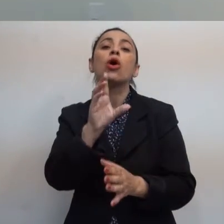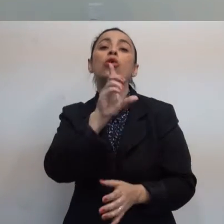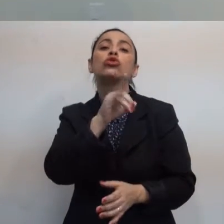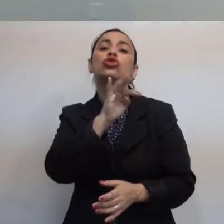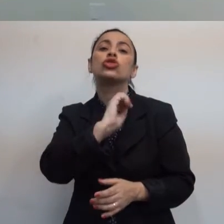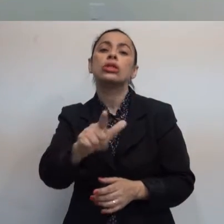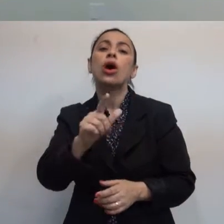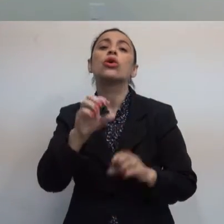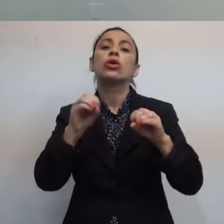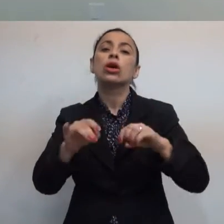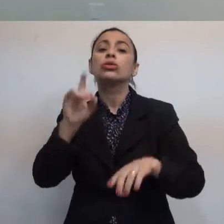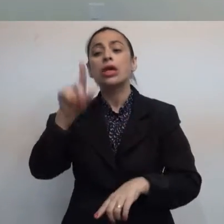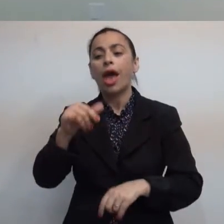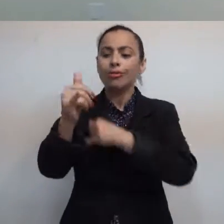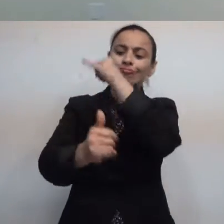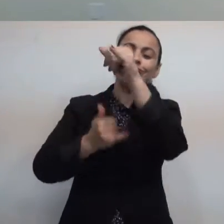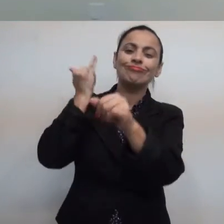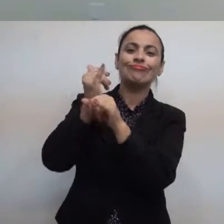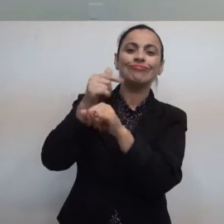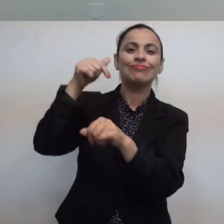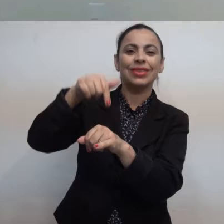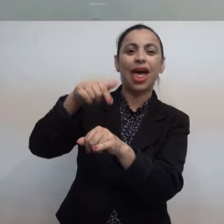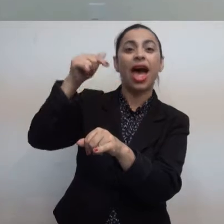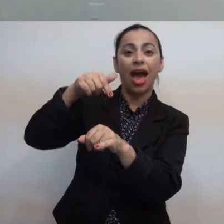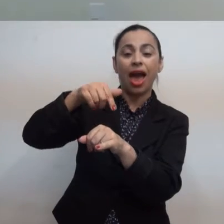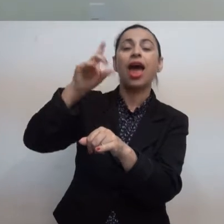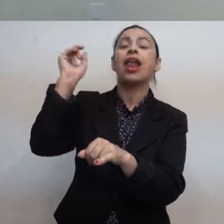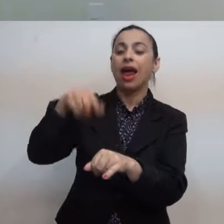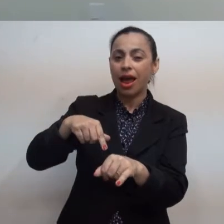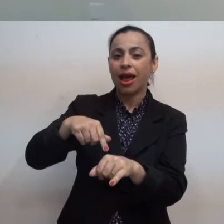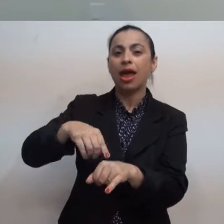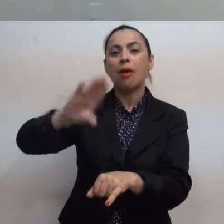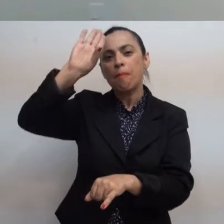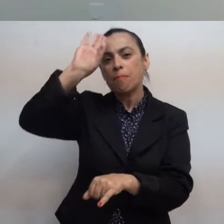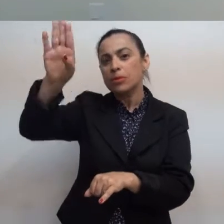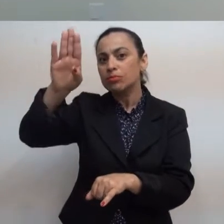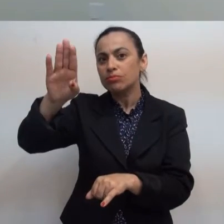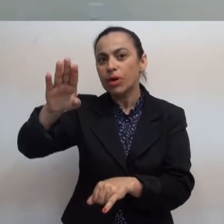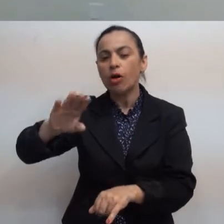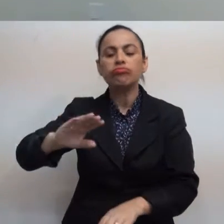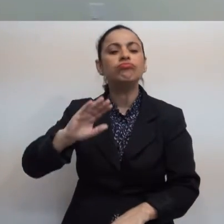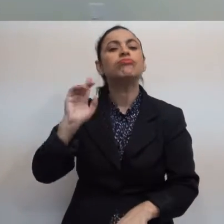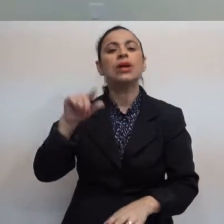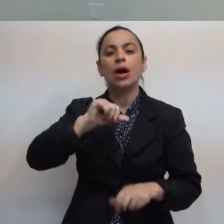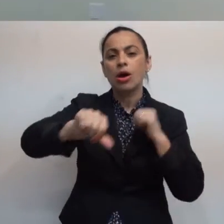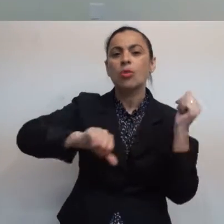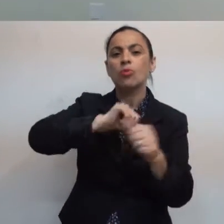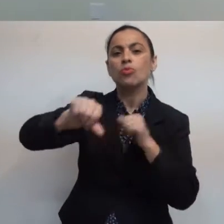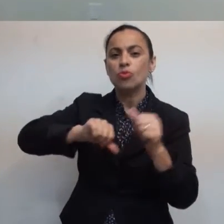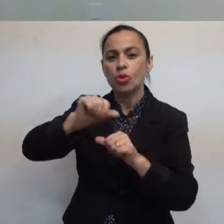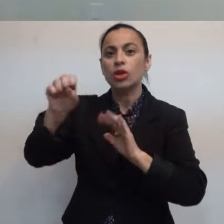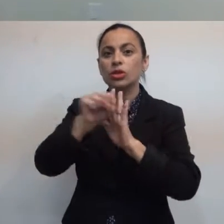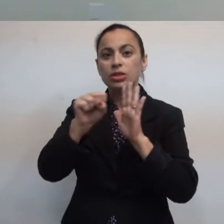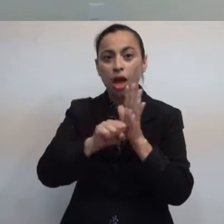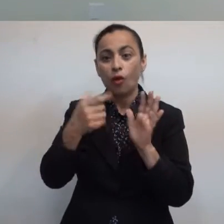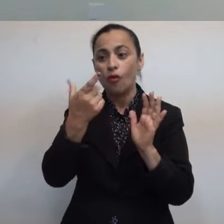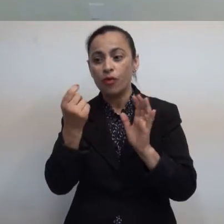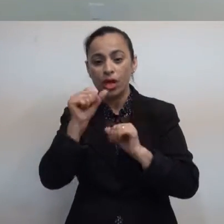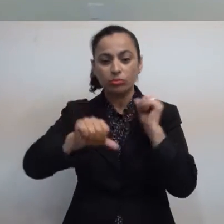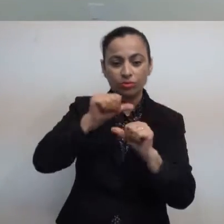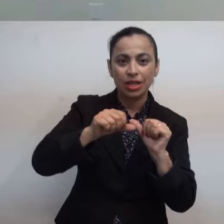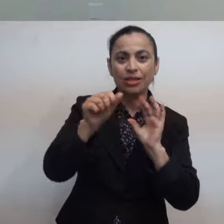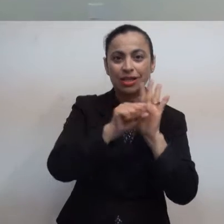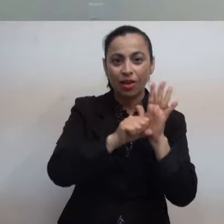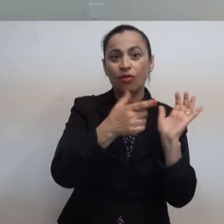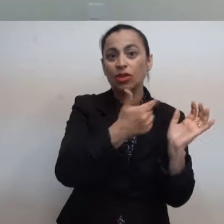questões digitais na educação, que é a internet. A internet foi o grande boom na virada do